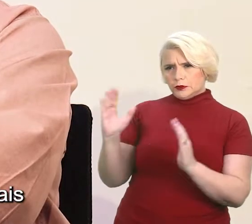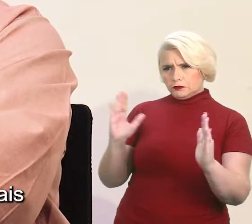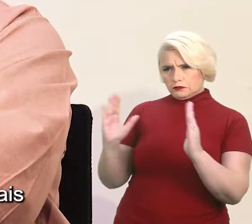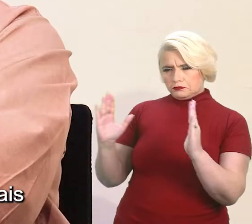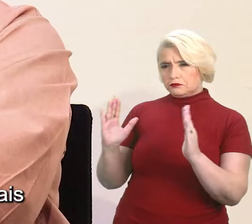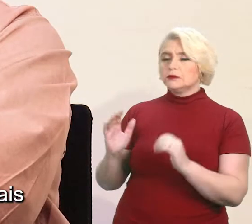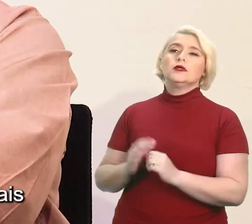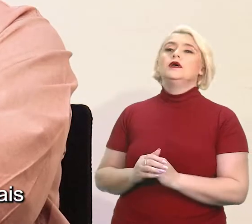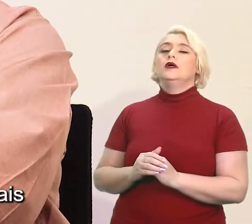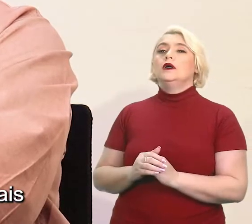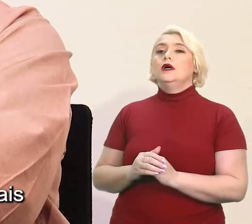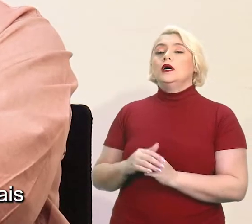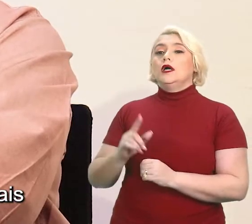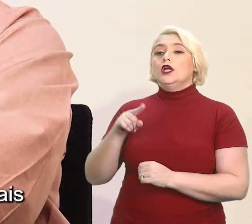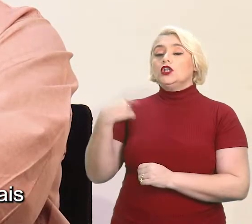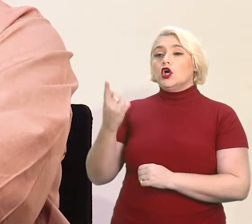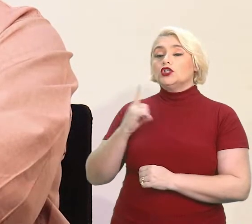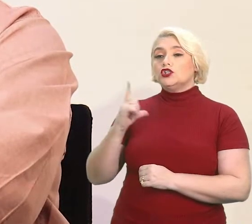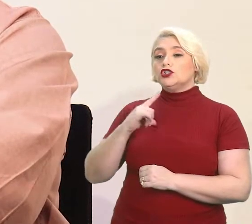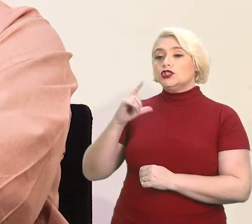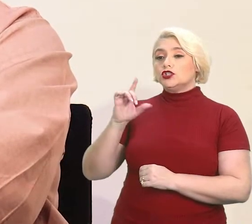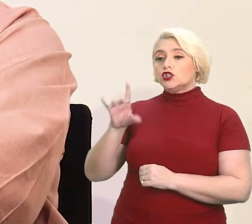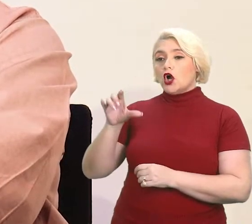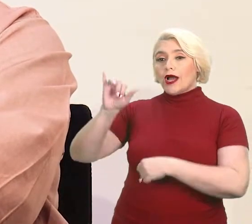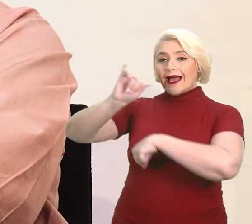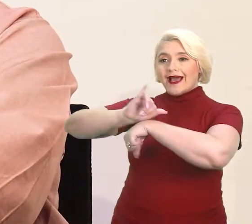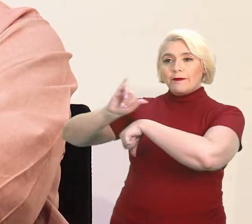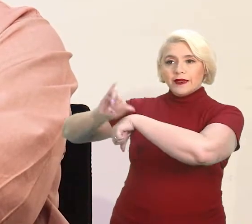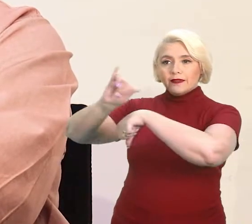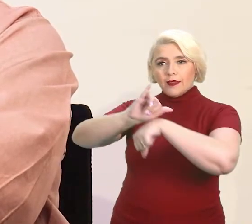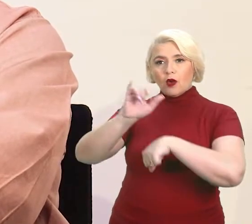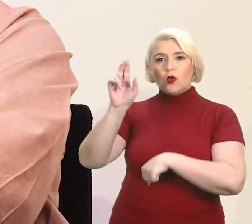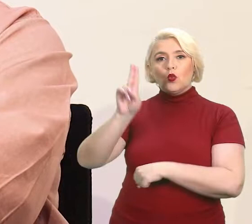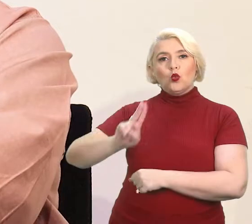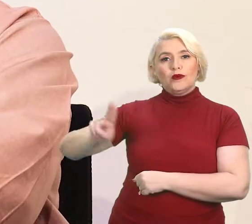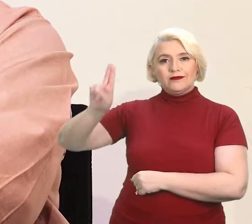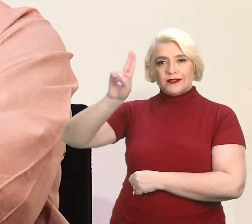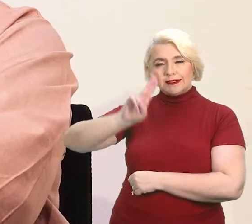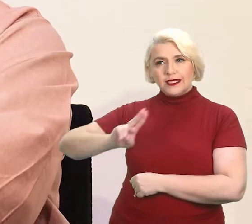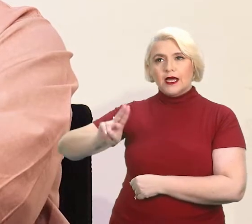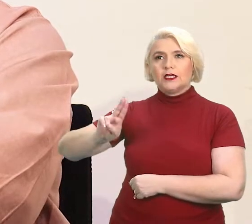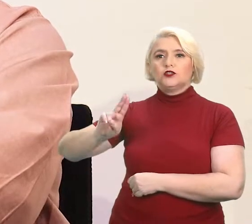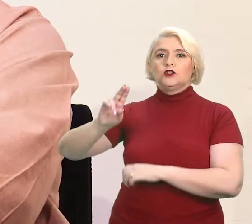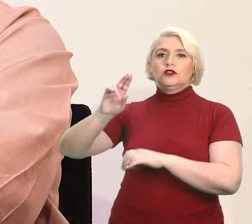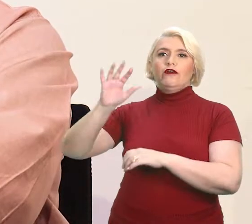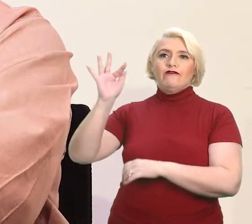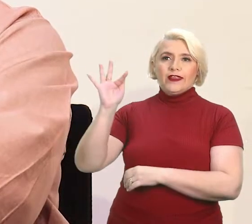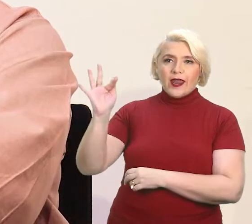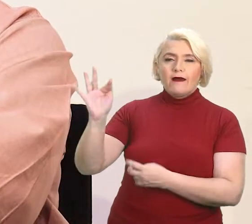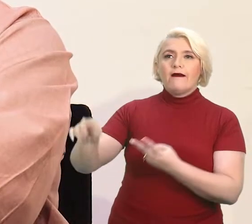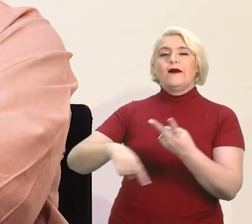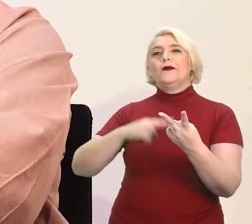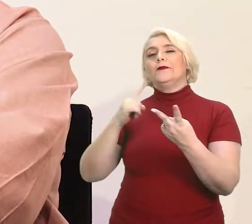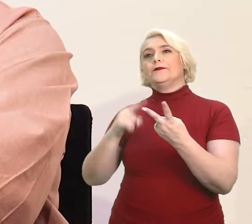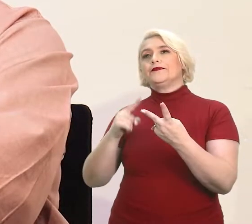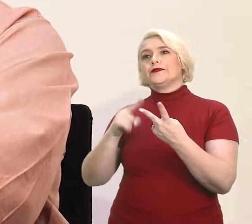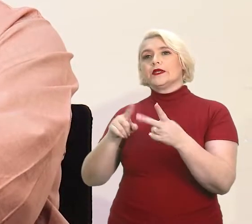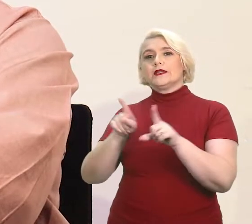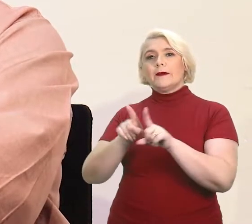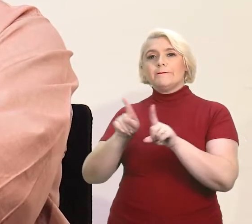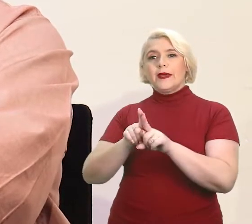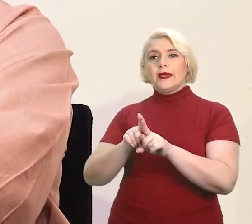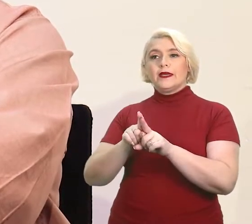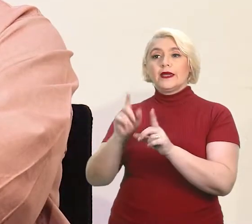tínhamos praticamente nas capitais as universidades federais e as universidades católicas,